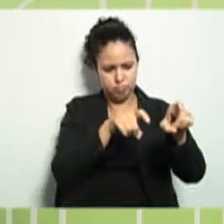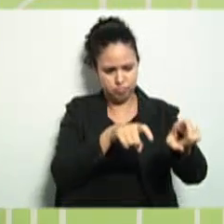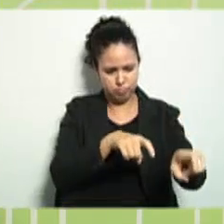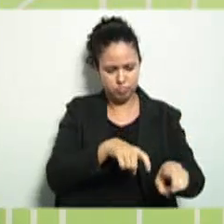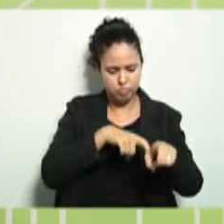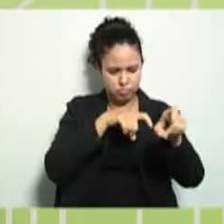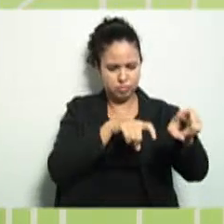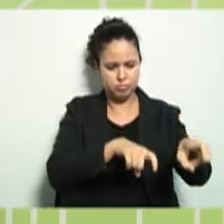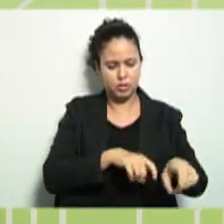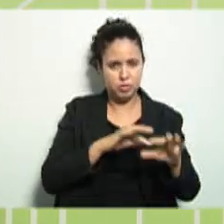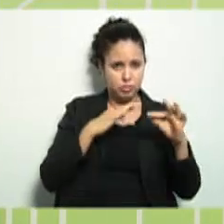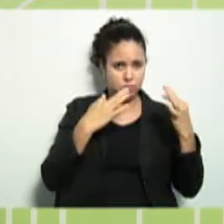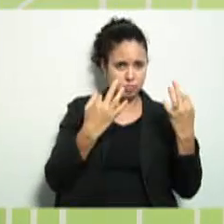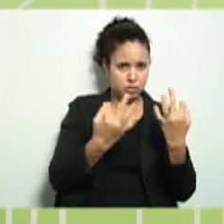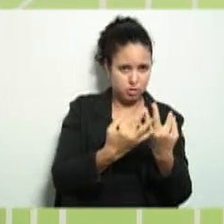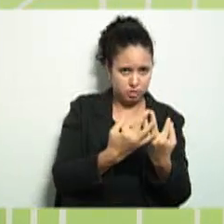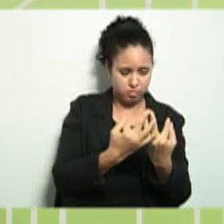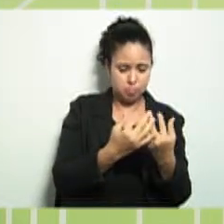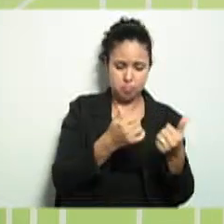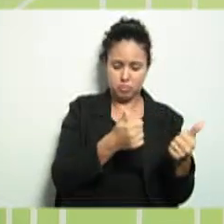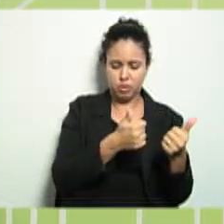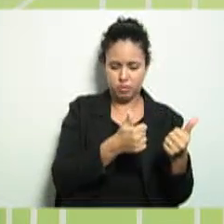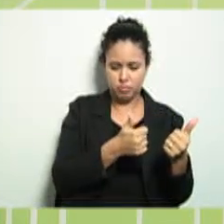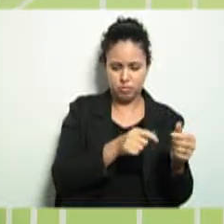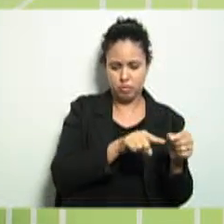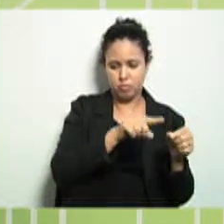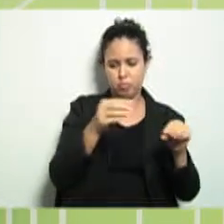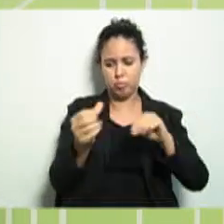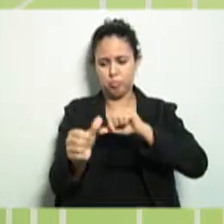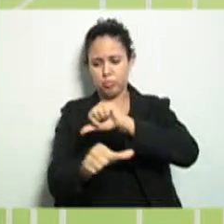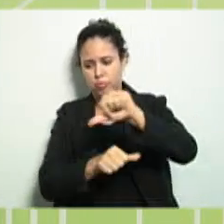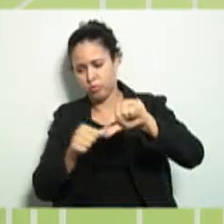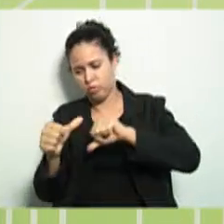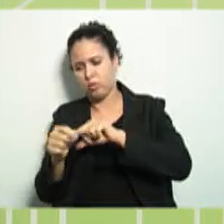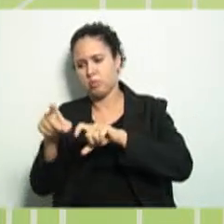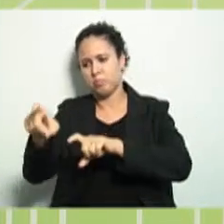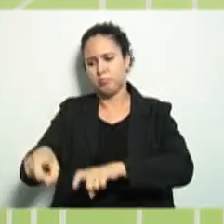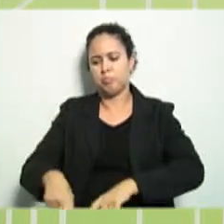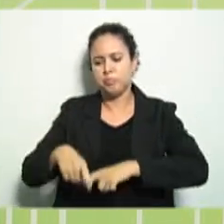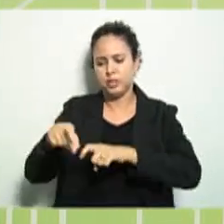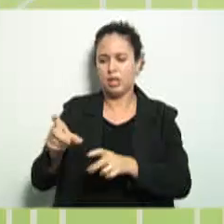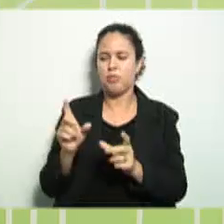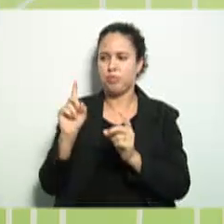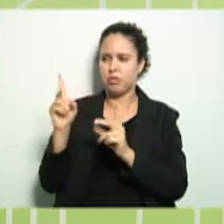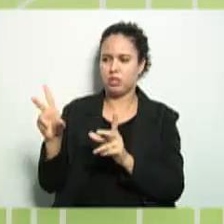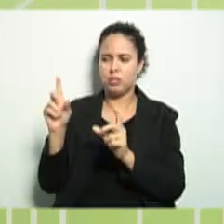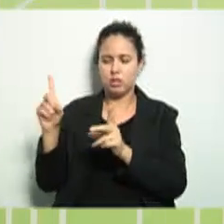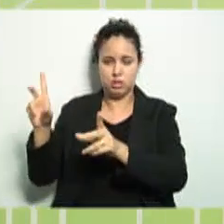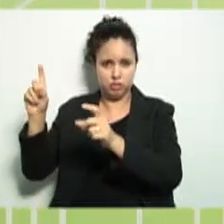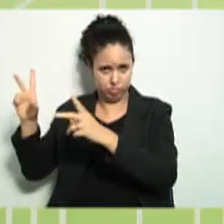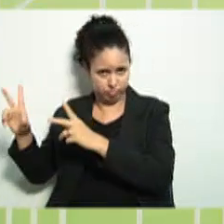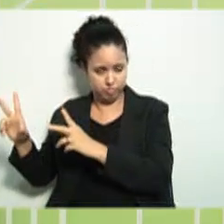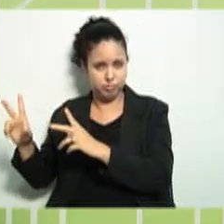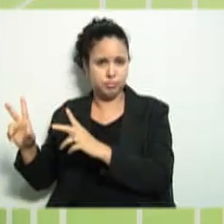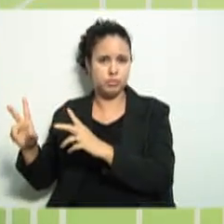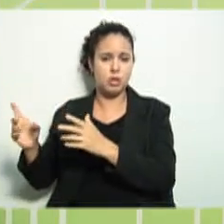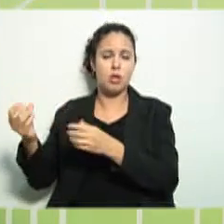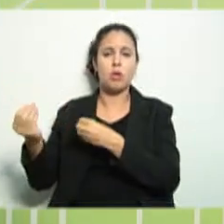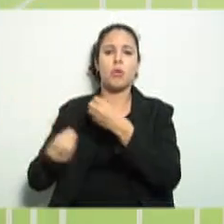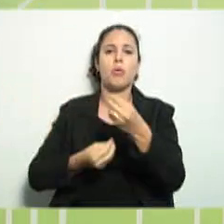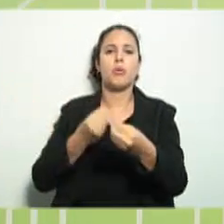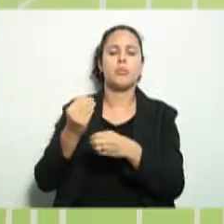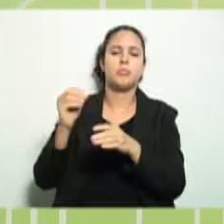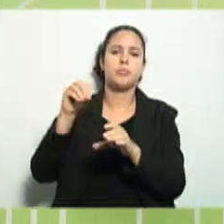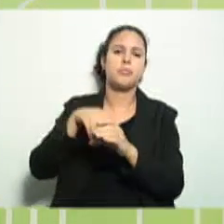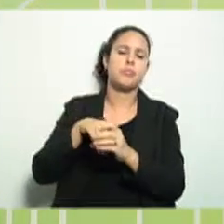doméstica, para uma produção agroexportadora. Então, como é que nós vamos gerar divisas para o nosso estado